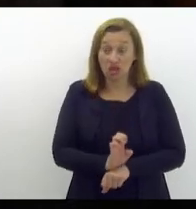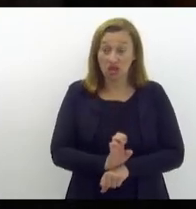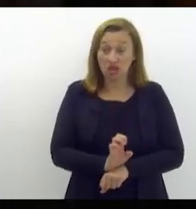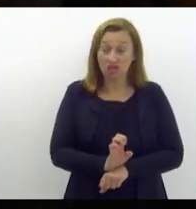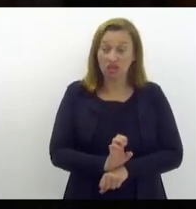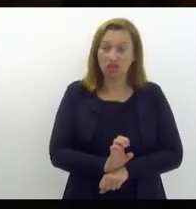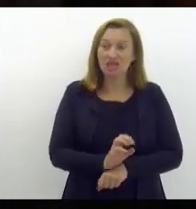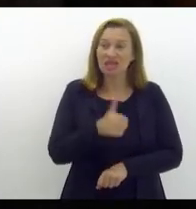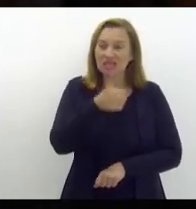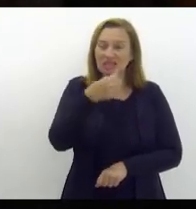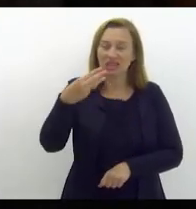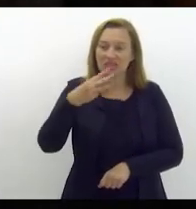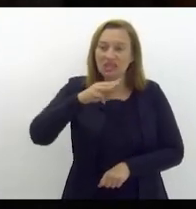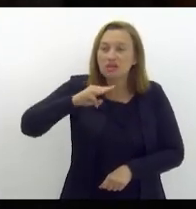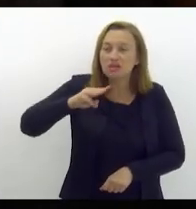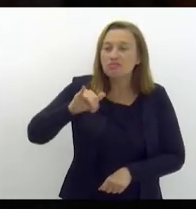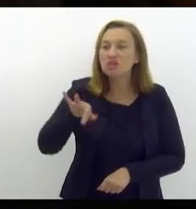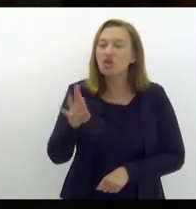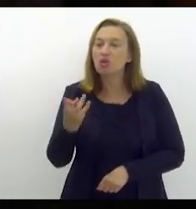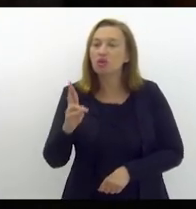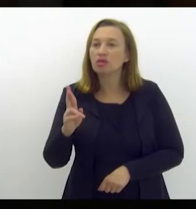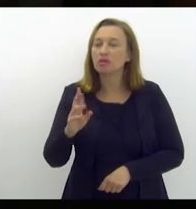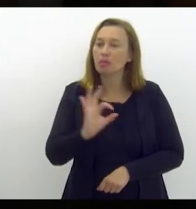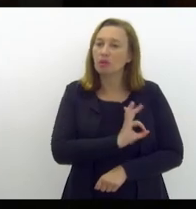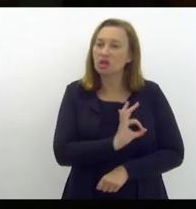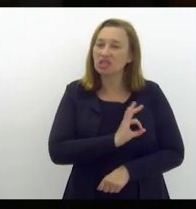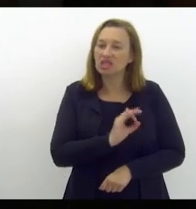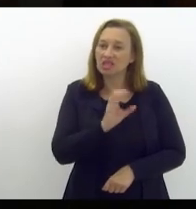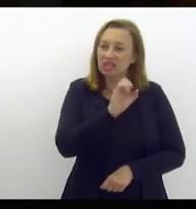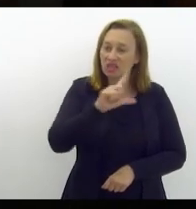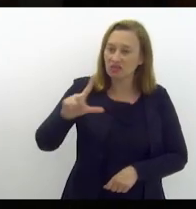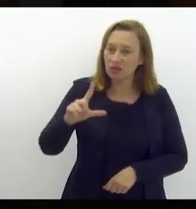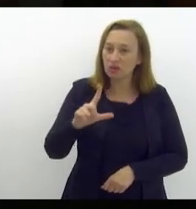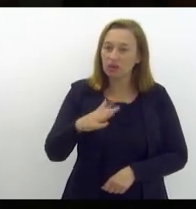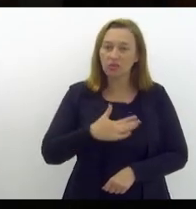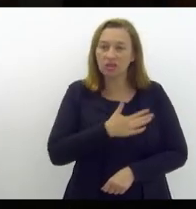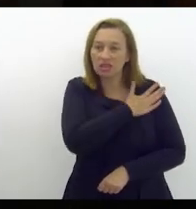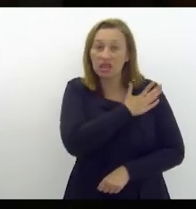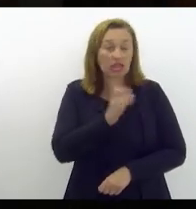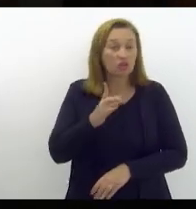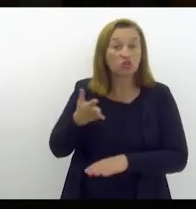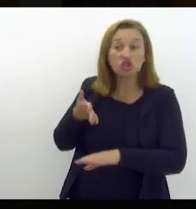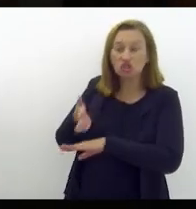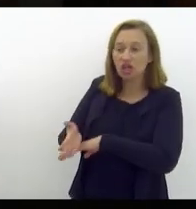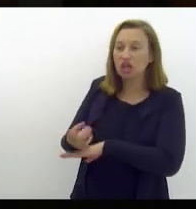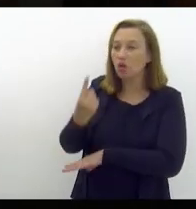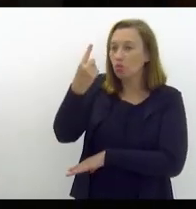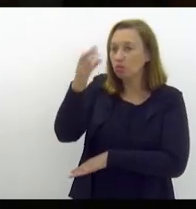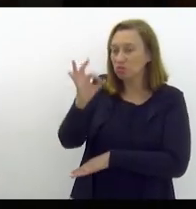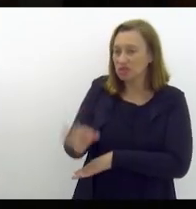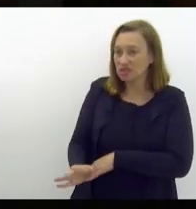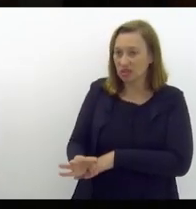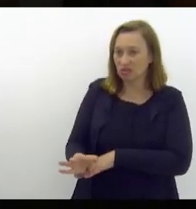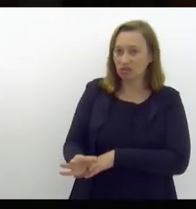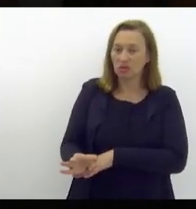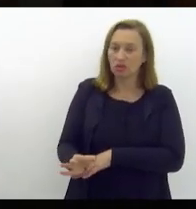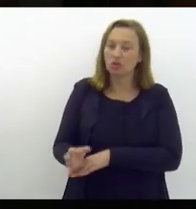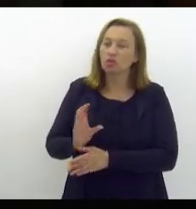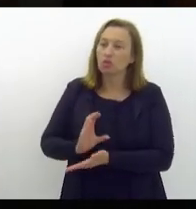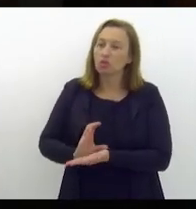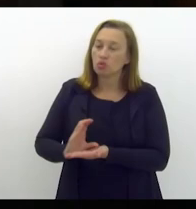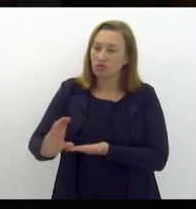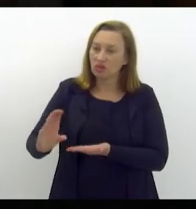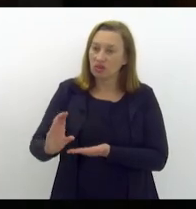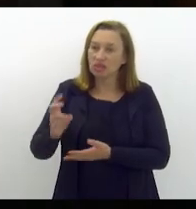cerca de 13 bilhões para a Polícia Civil e para a Polícia Militar, não chega a 1% o investimento